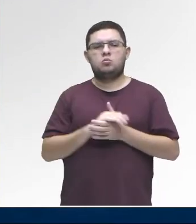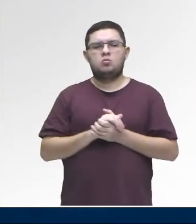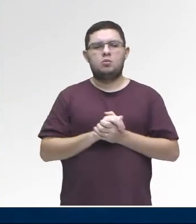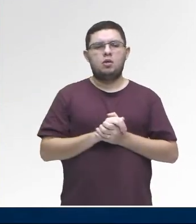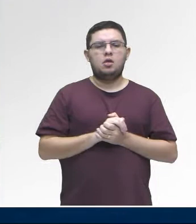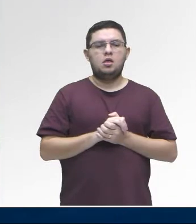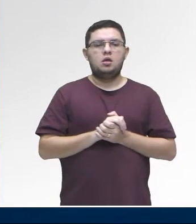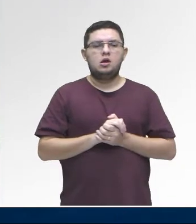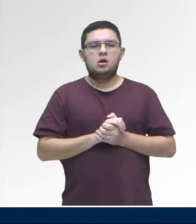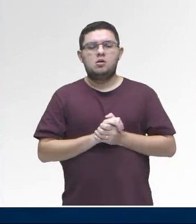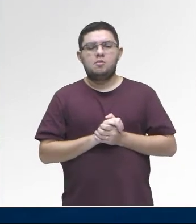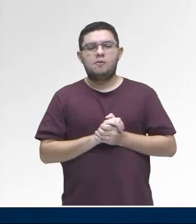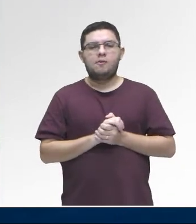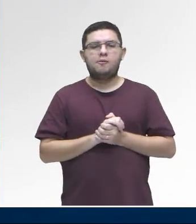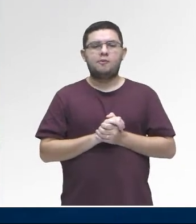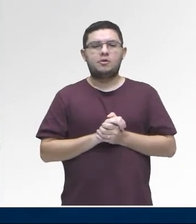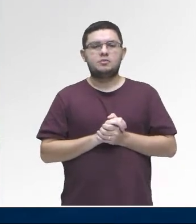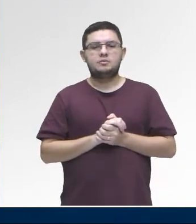aí